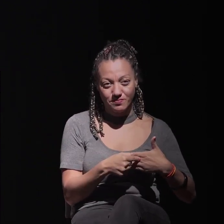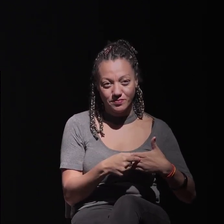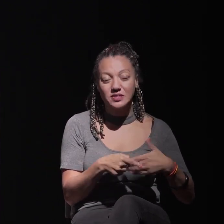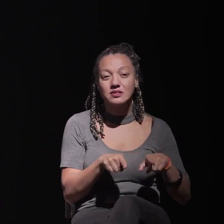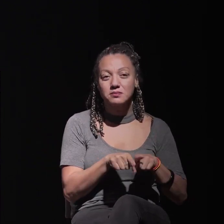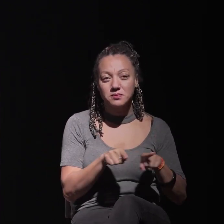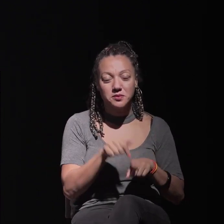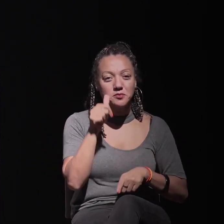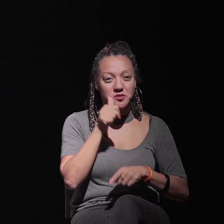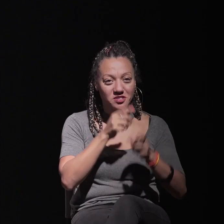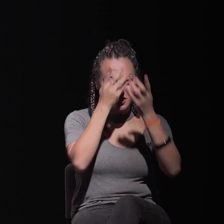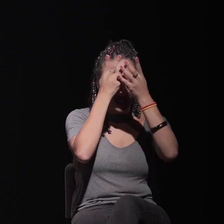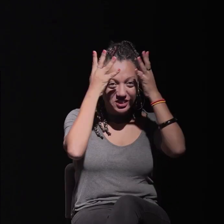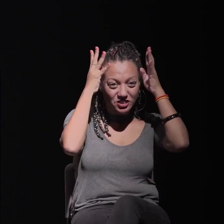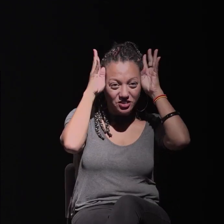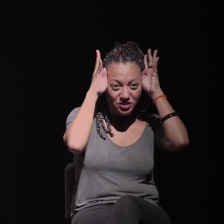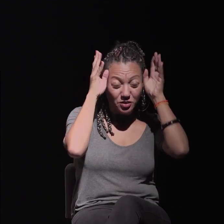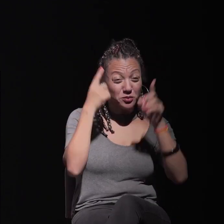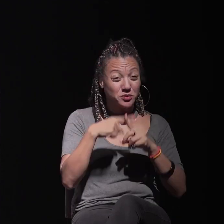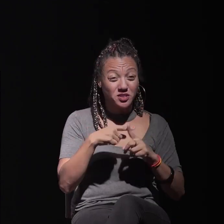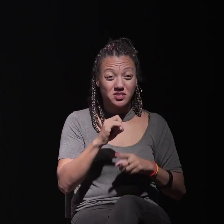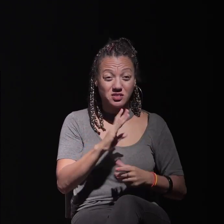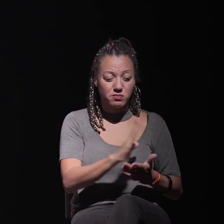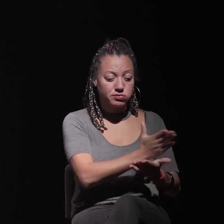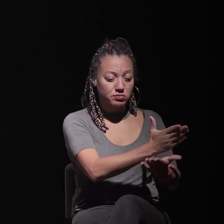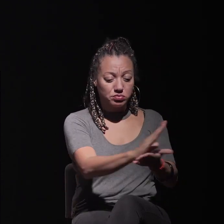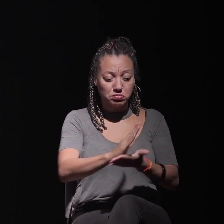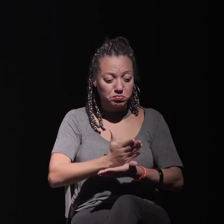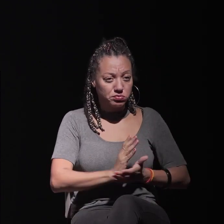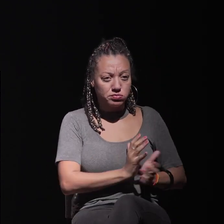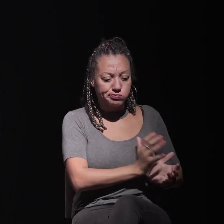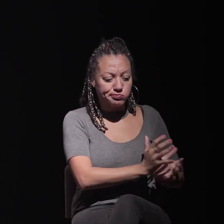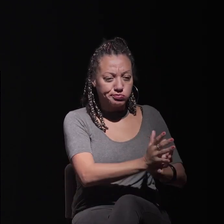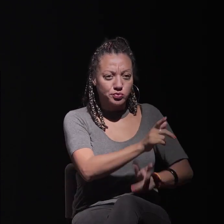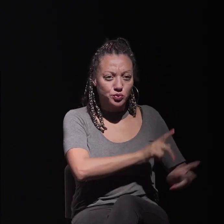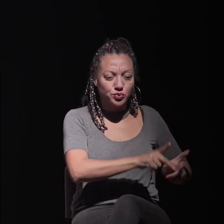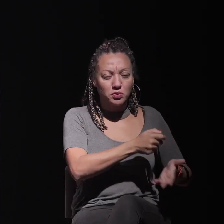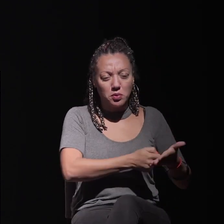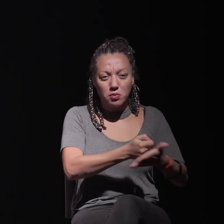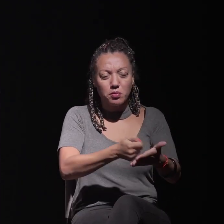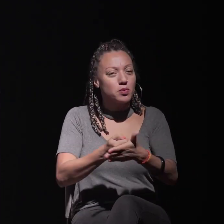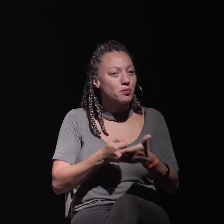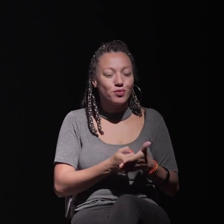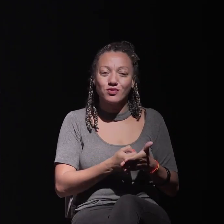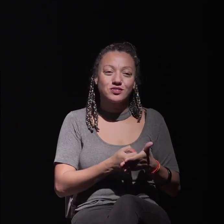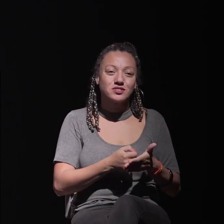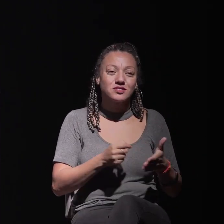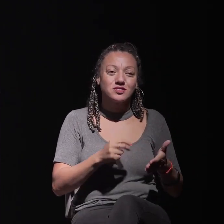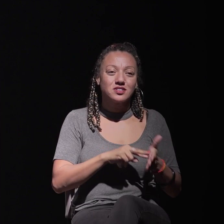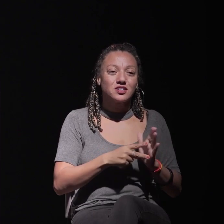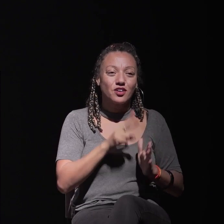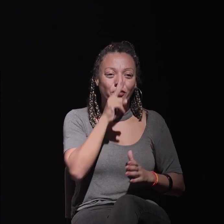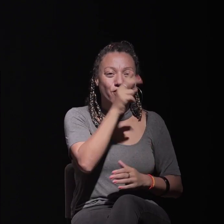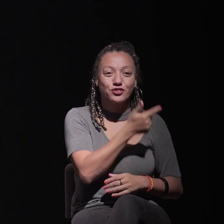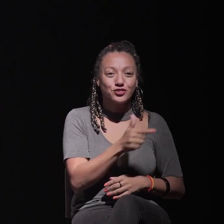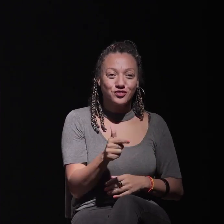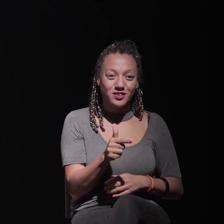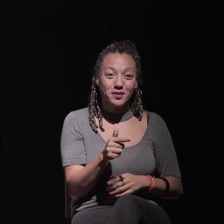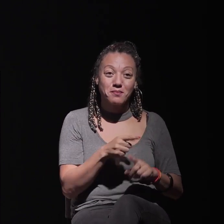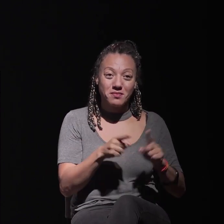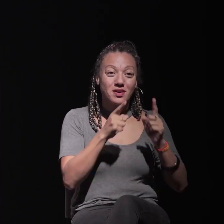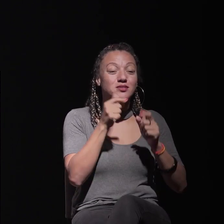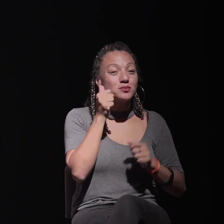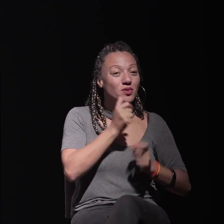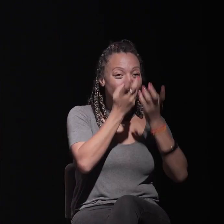luta isolada não é uma luta fortalecida. E os processos da escravidão e do apagamento histórico foram muito semelhantes para os dois grupos